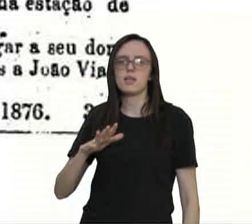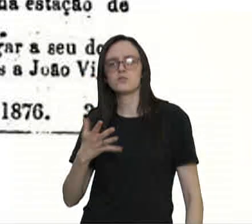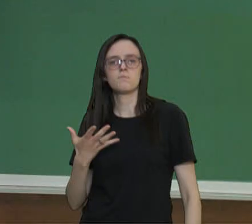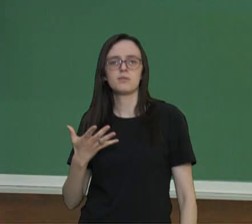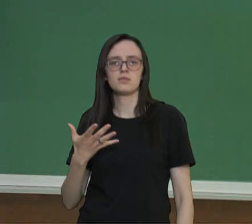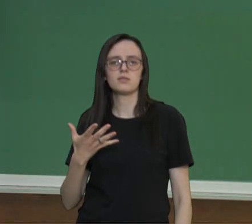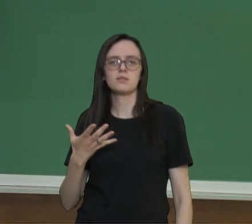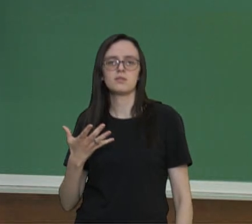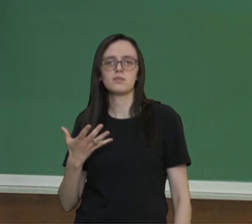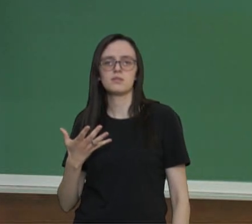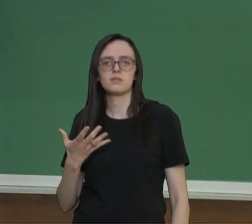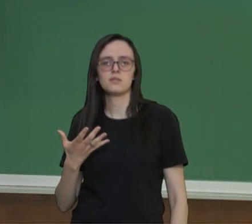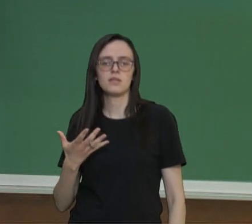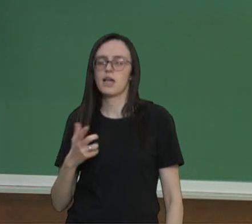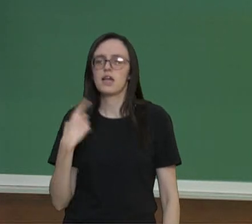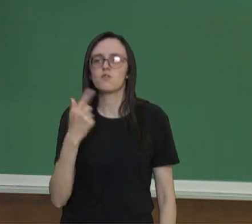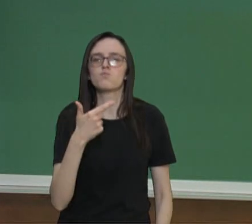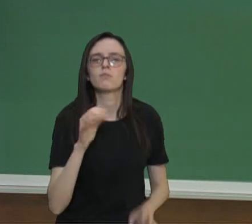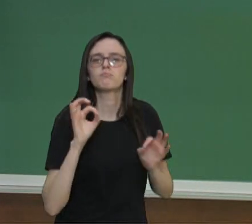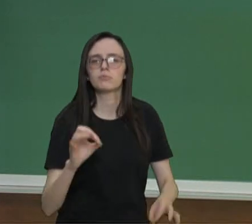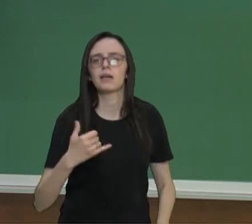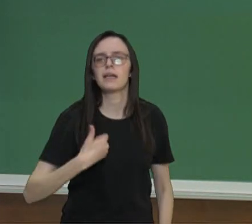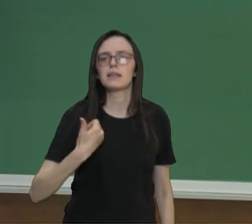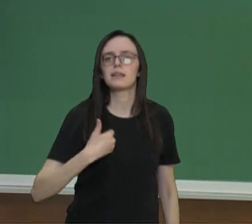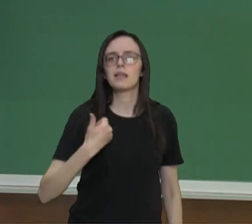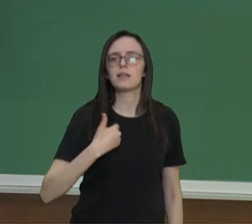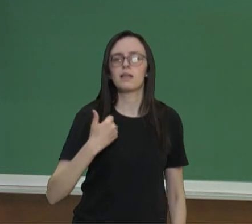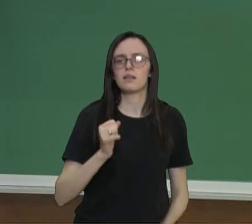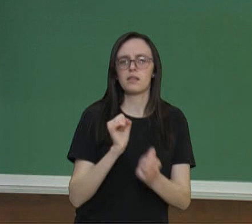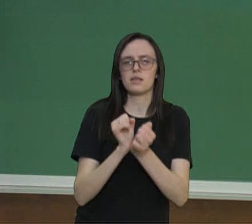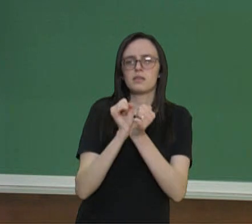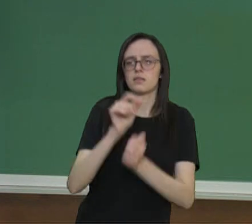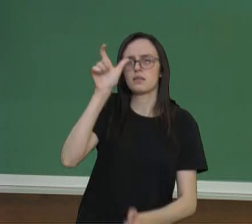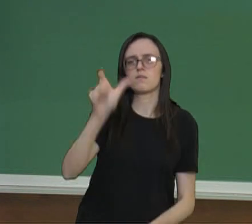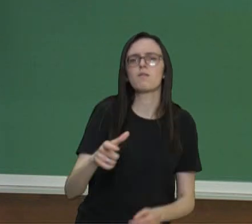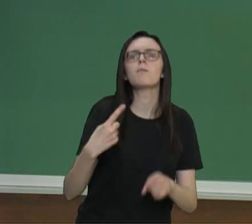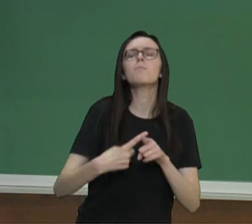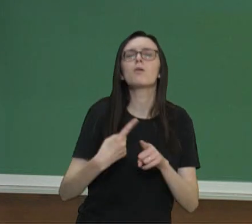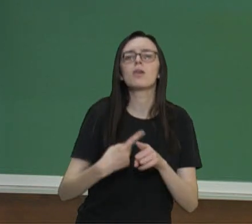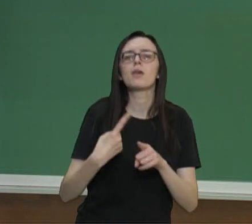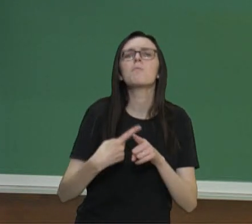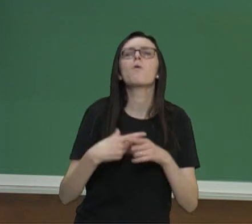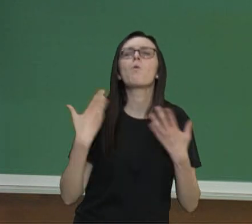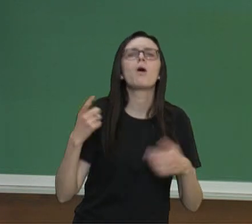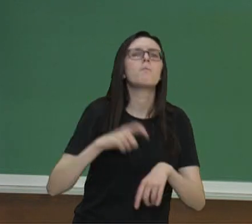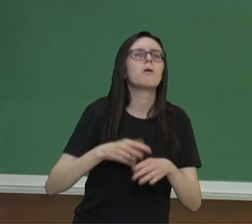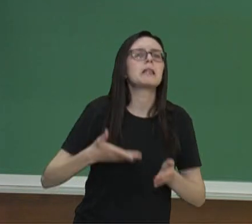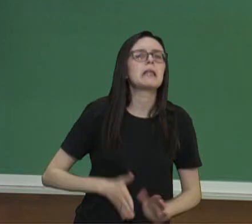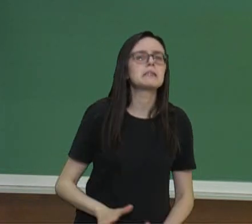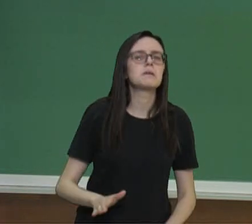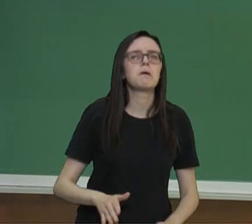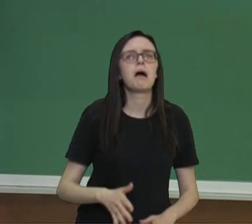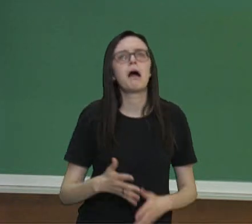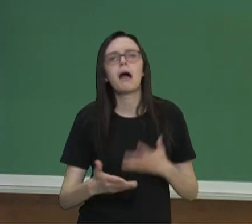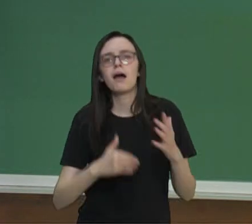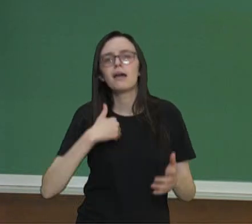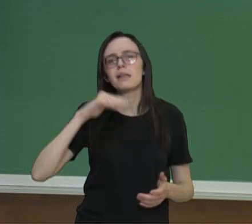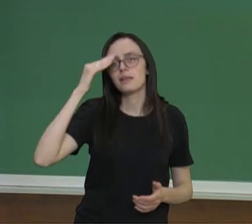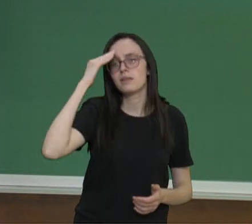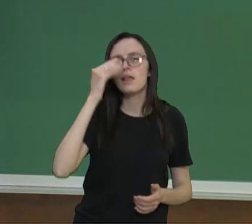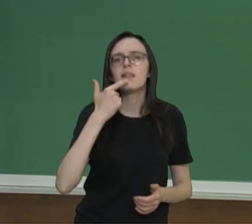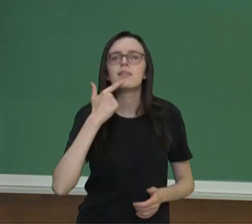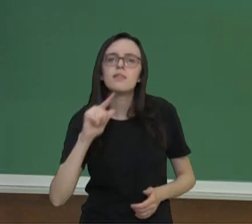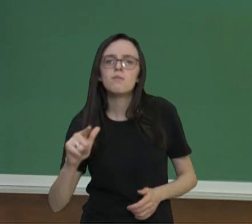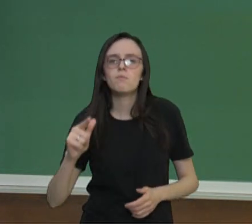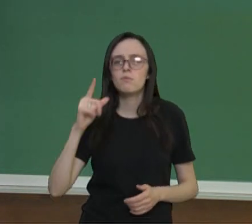menos. Não se tem exata a idade do escravizado, por quê? Quando exatamente você nasceu? Até ele entender a língua, você fazer